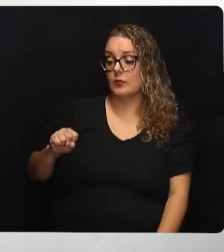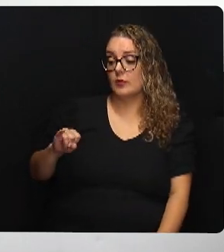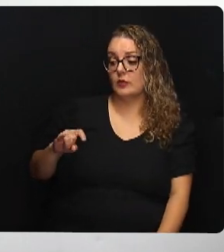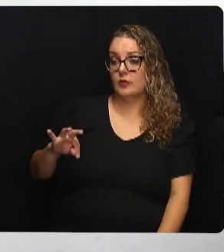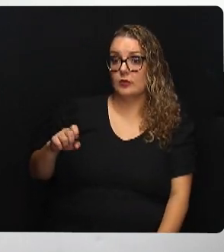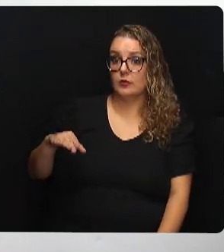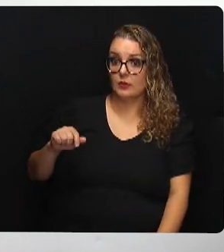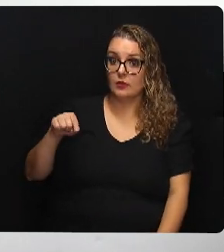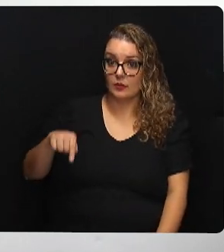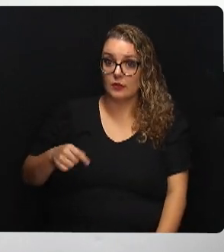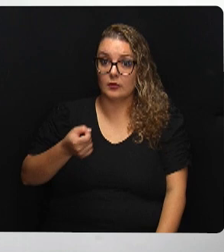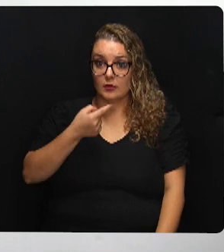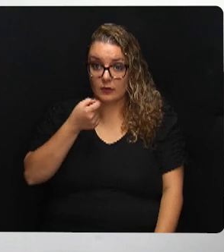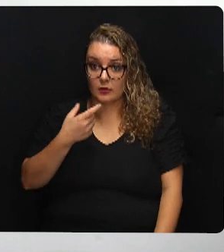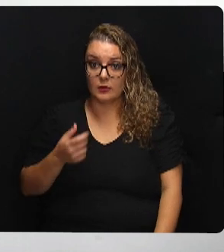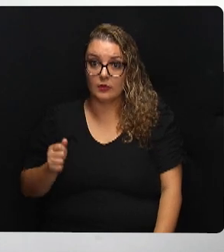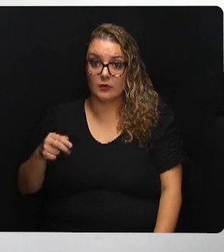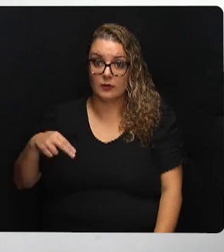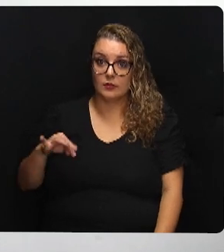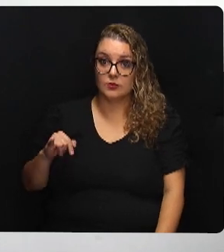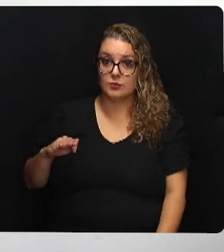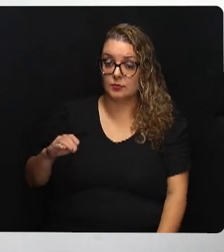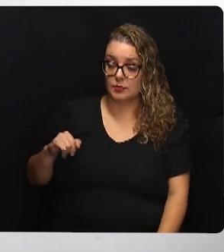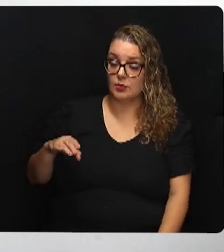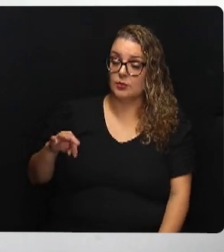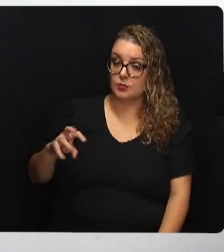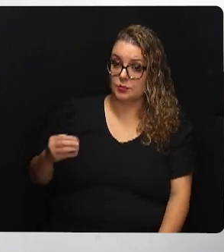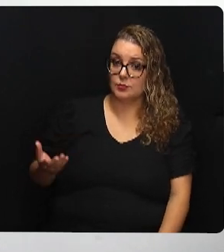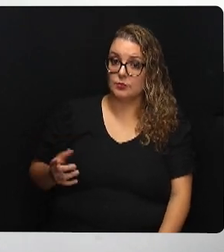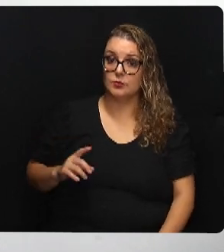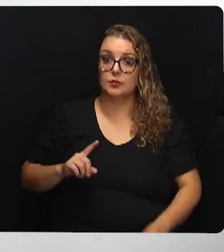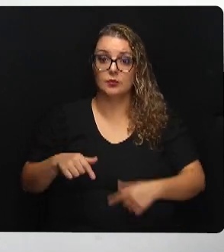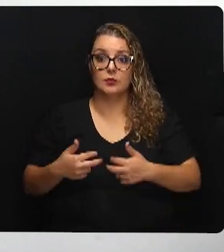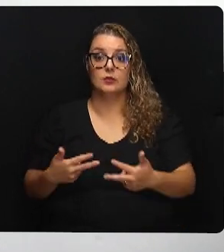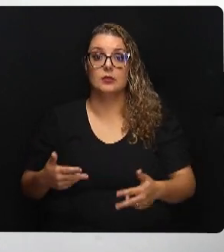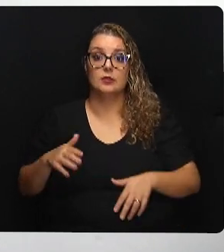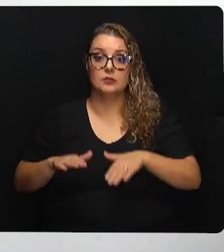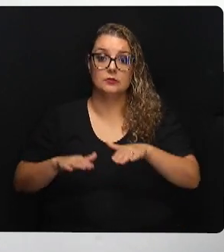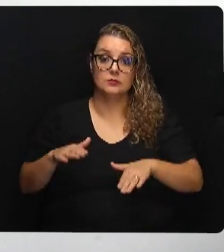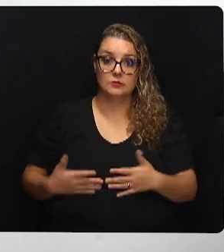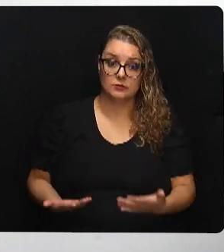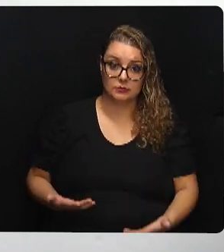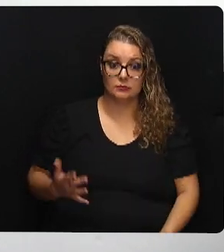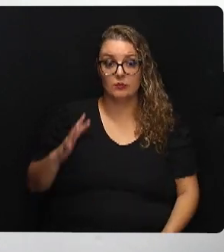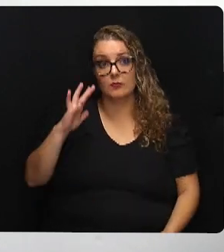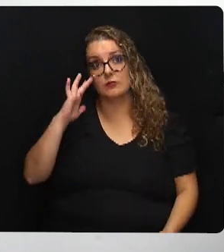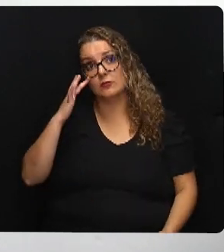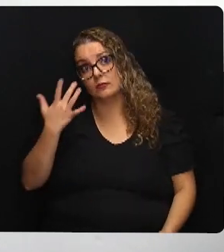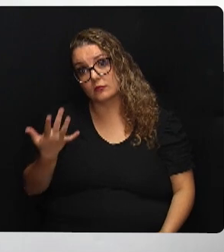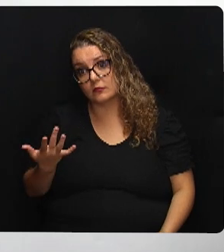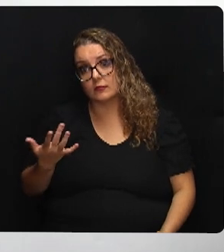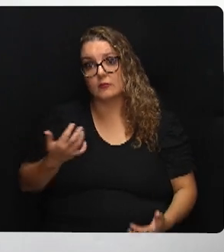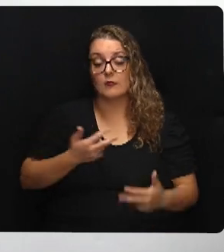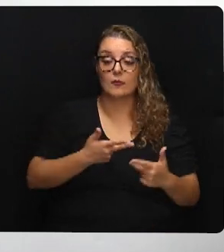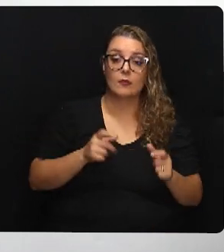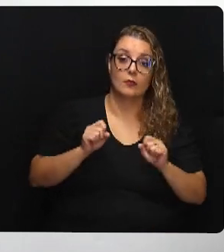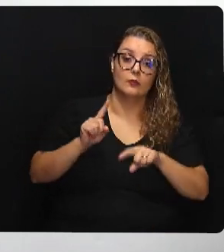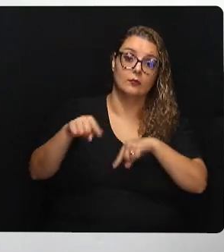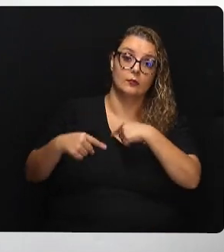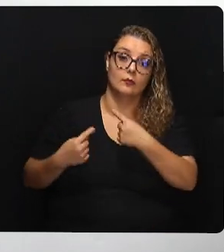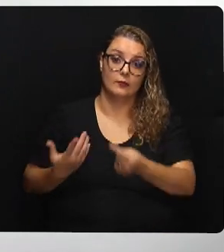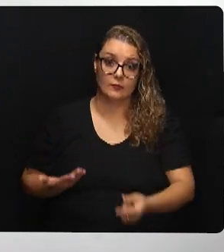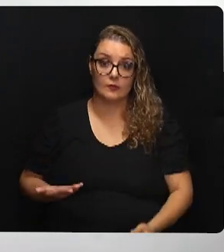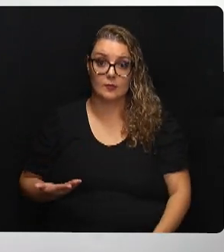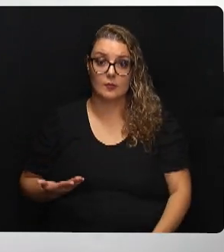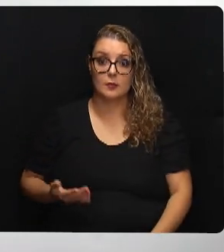uma resistência a esse antibiótico. A outra questão é que, às vezes, a gente acha que é uma